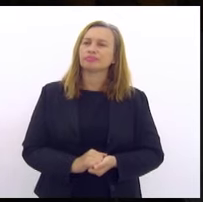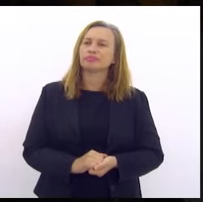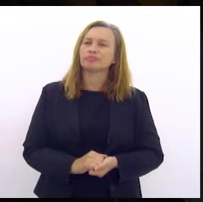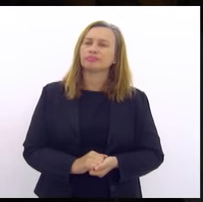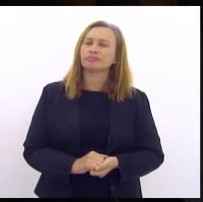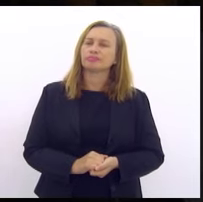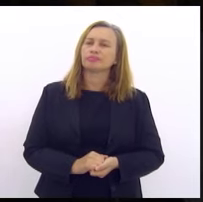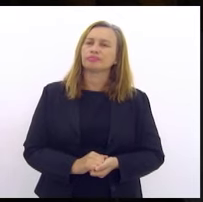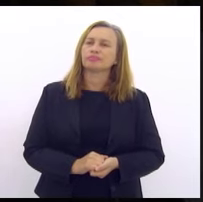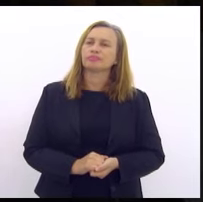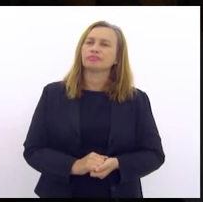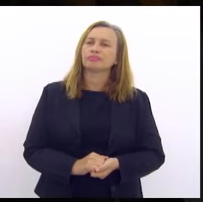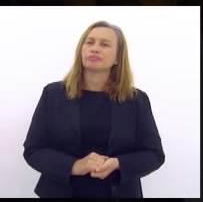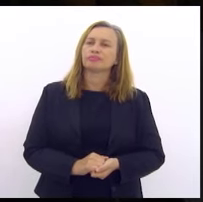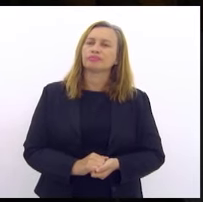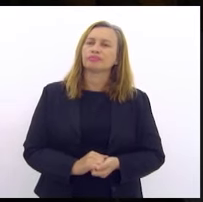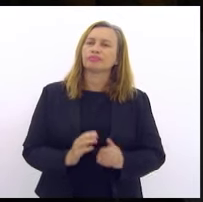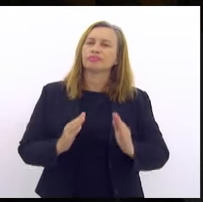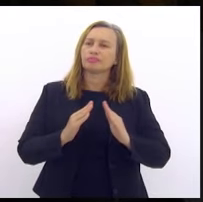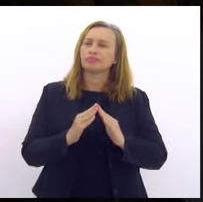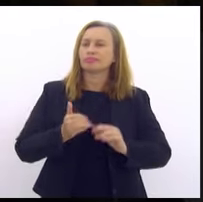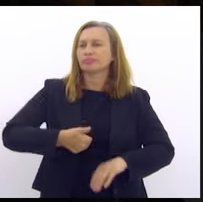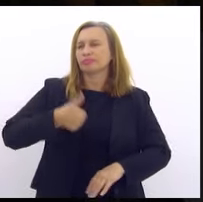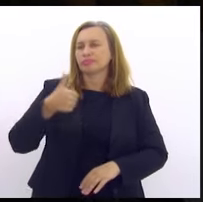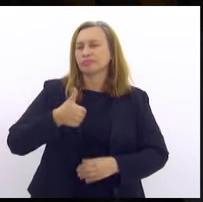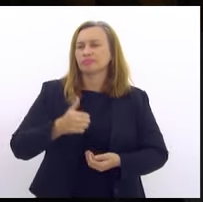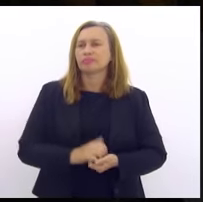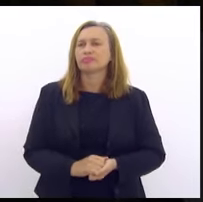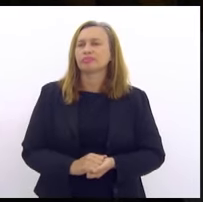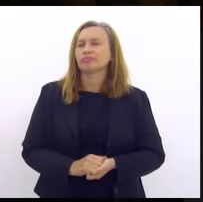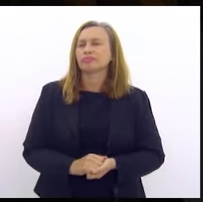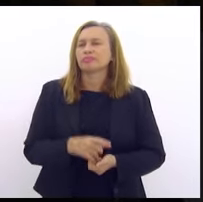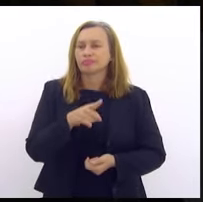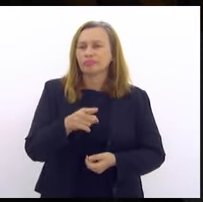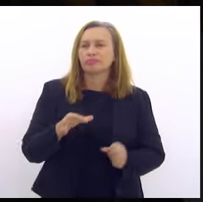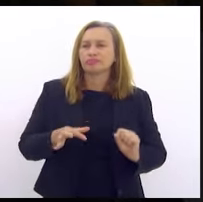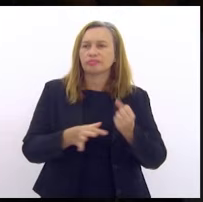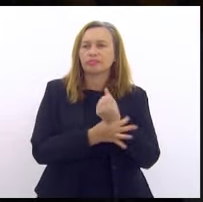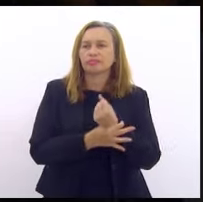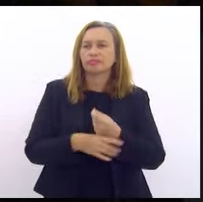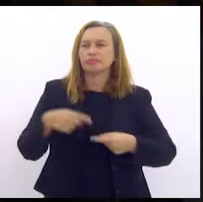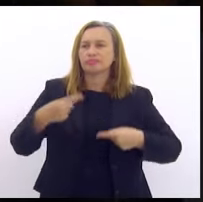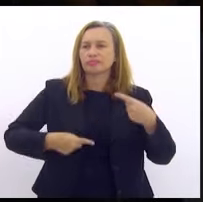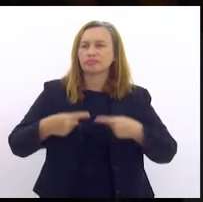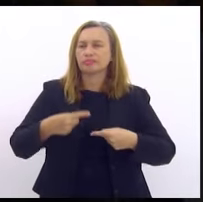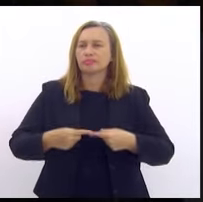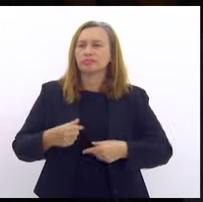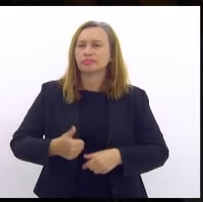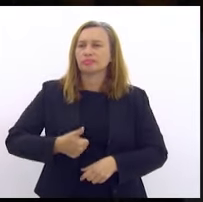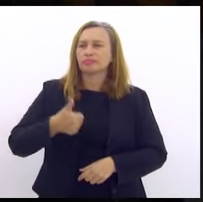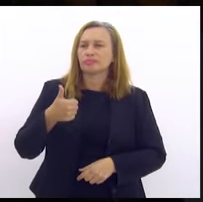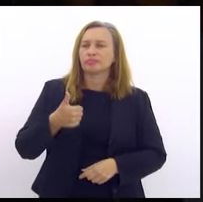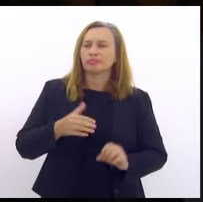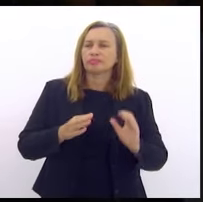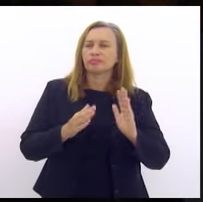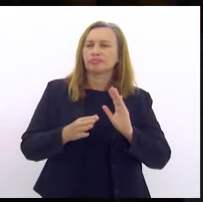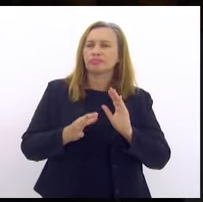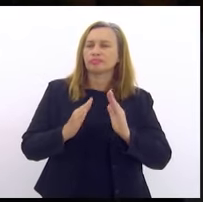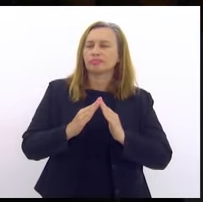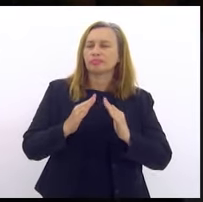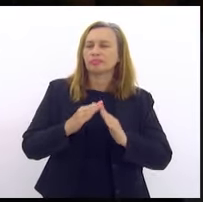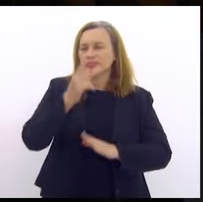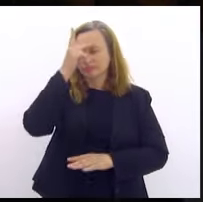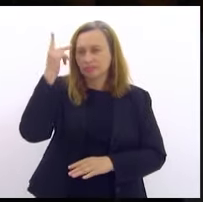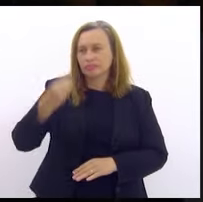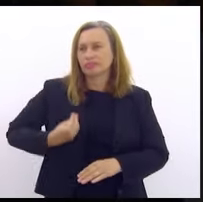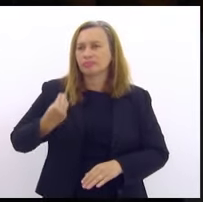em curso, chamado Moradia Primeiro, para você garantir a política de moradia para essa pessoa que está em situação de rua, para essa